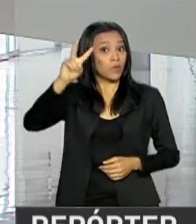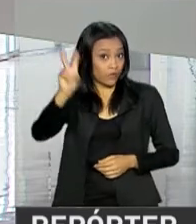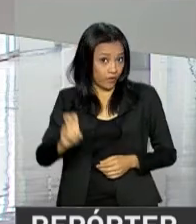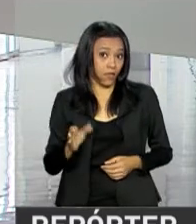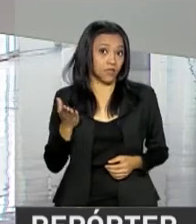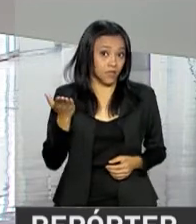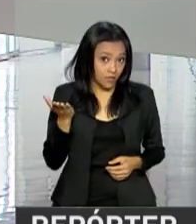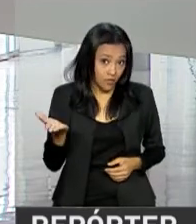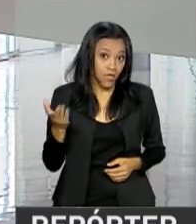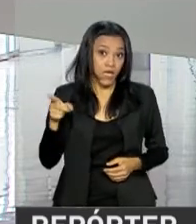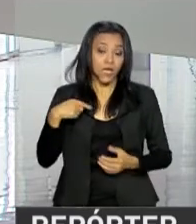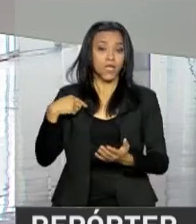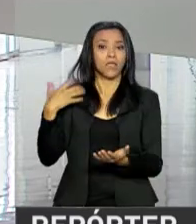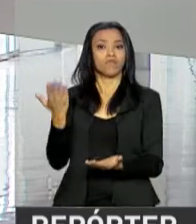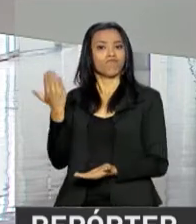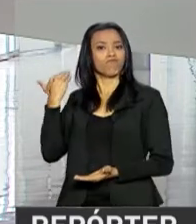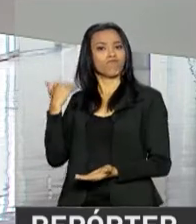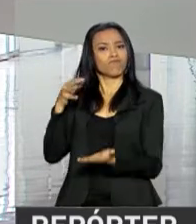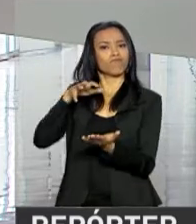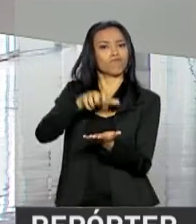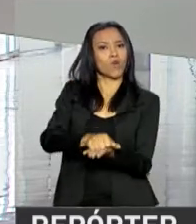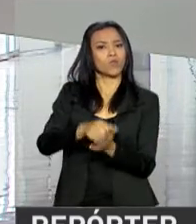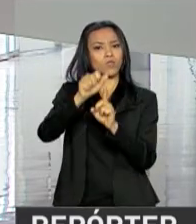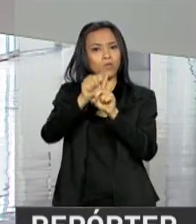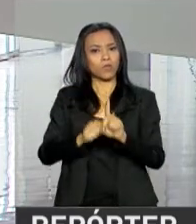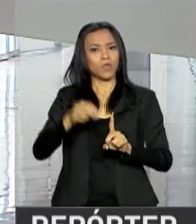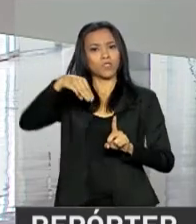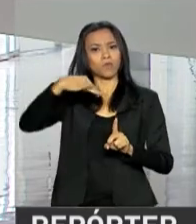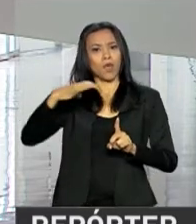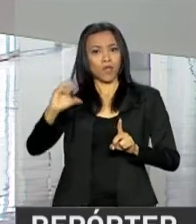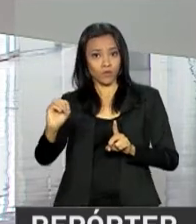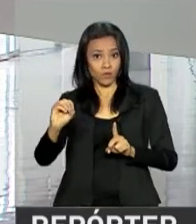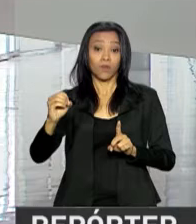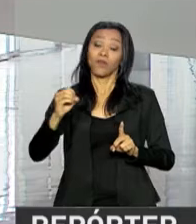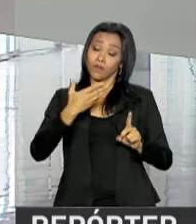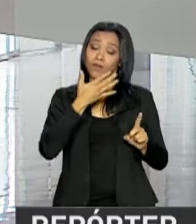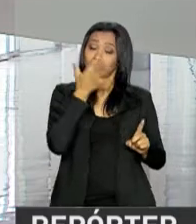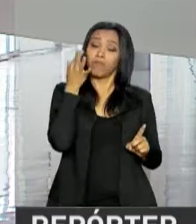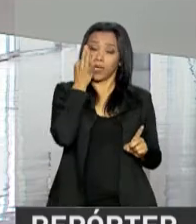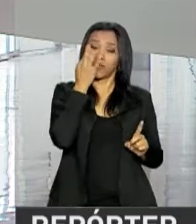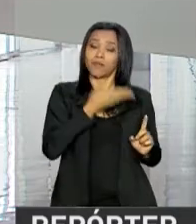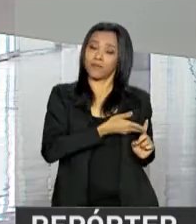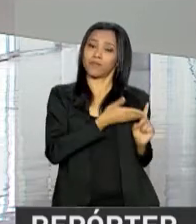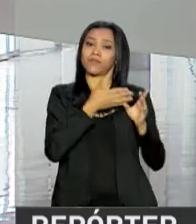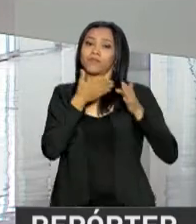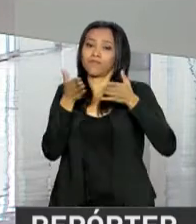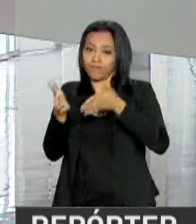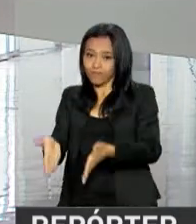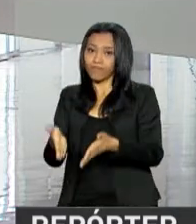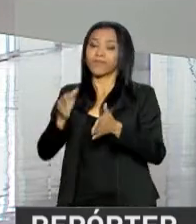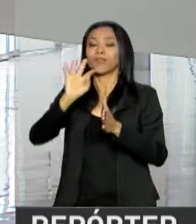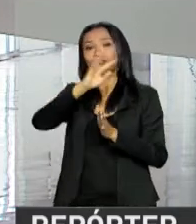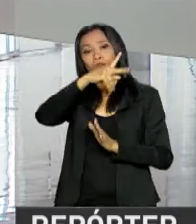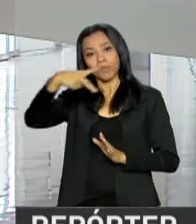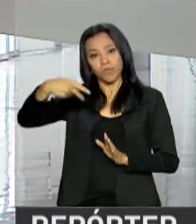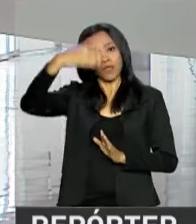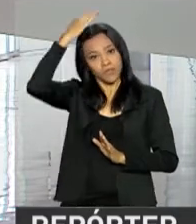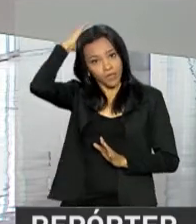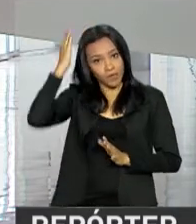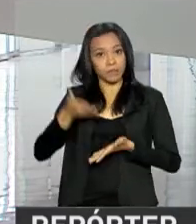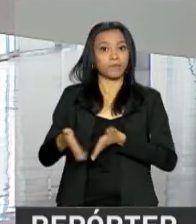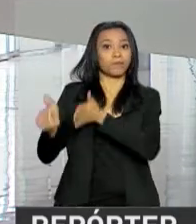pela segunda vez. Ele tomou posse no começo de março, numa cerimônia que contou com a presença do presidente Michel Temer. Bom, e